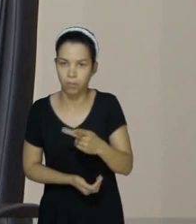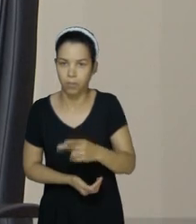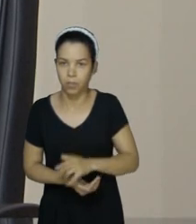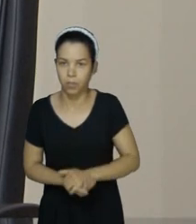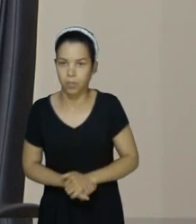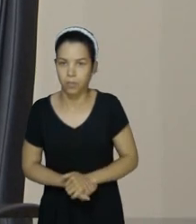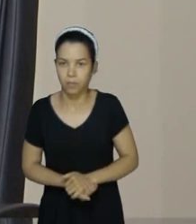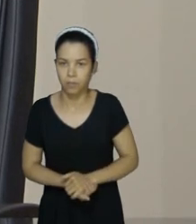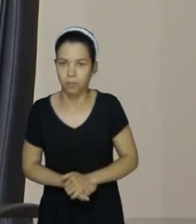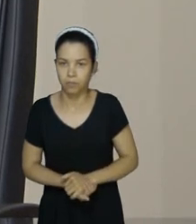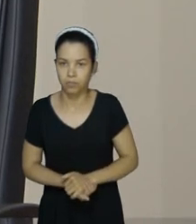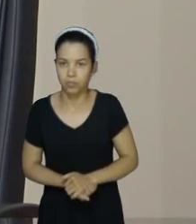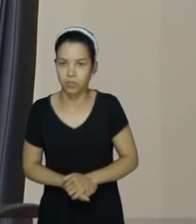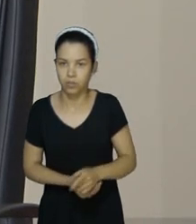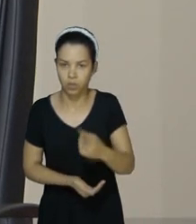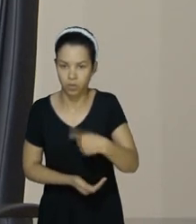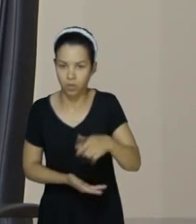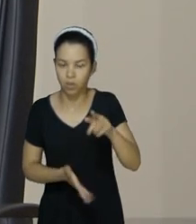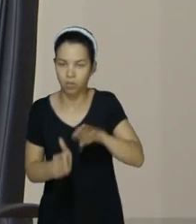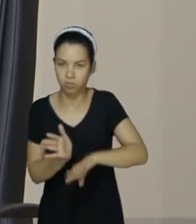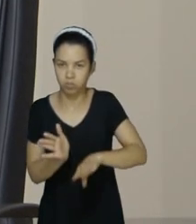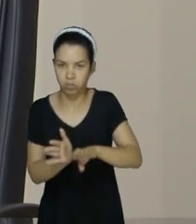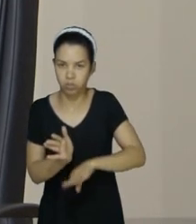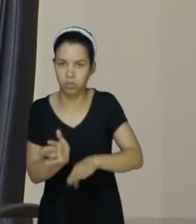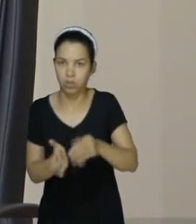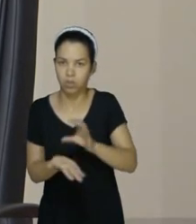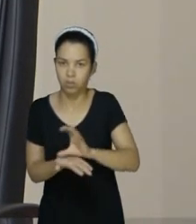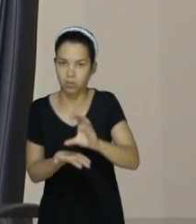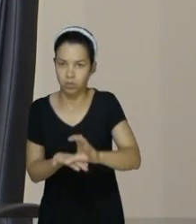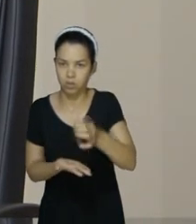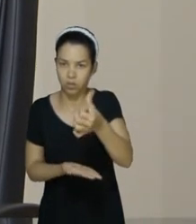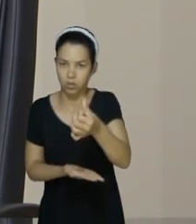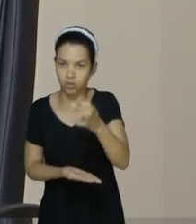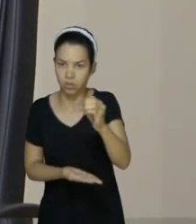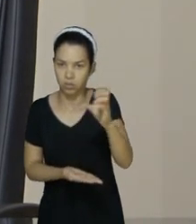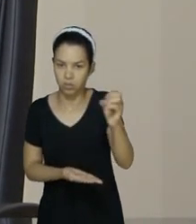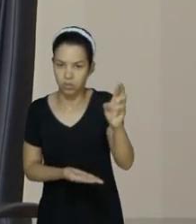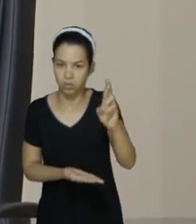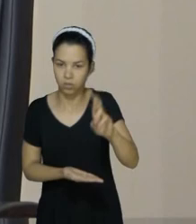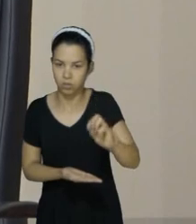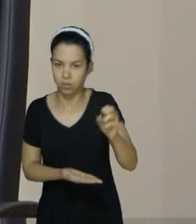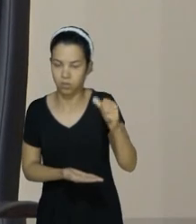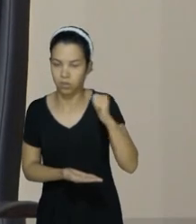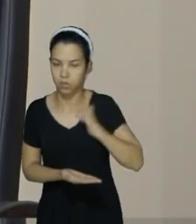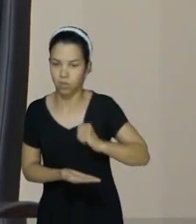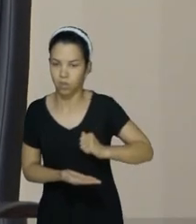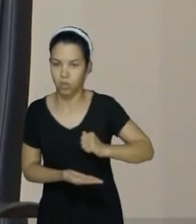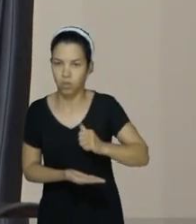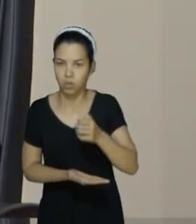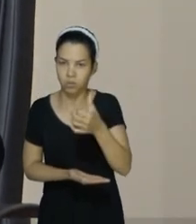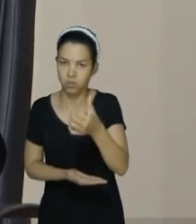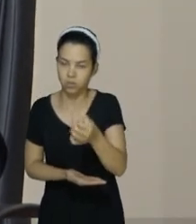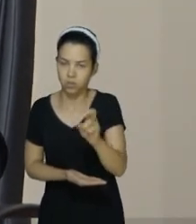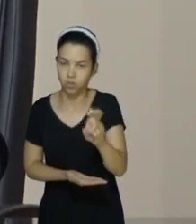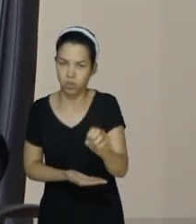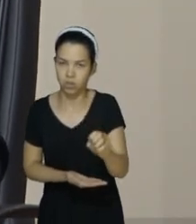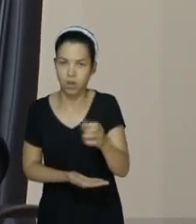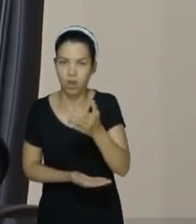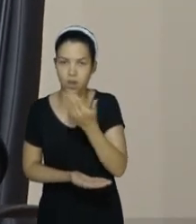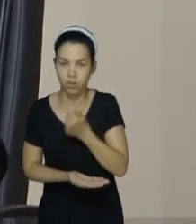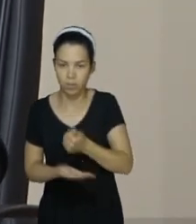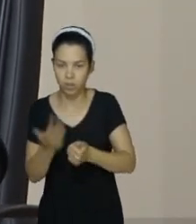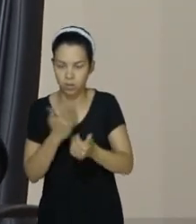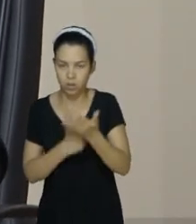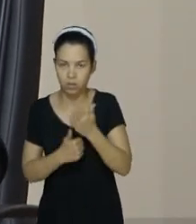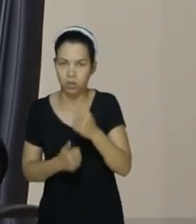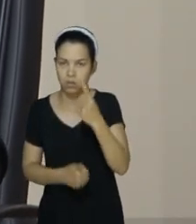me dá aqui subsídio, é R$ 650 de bolsa, R$ 600 para alimentação e